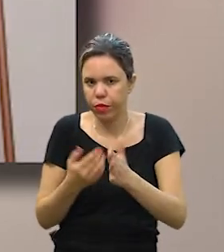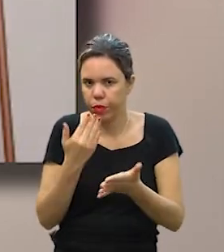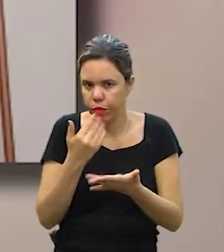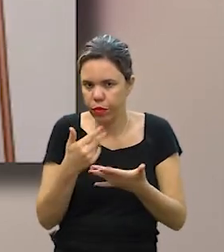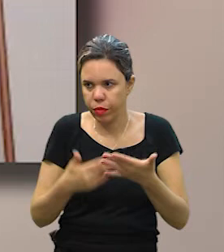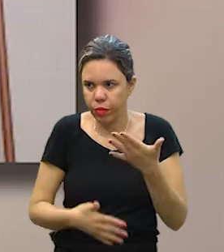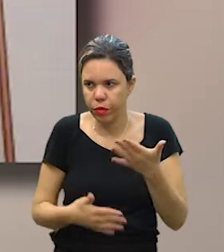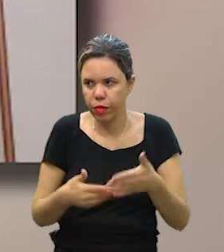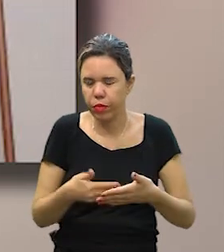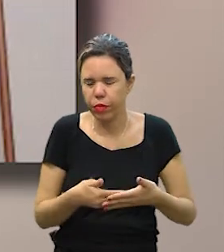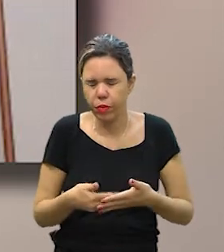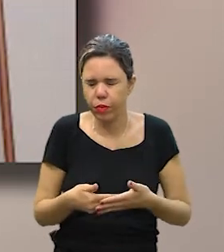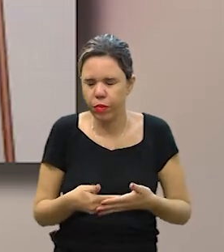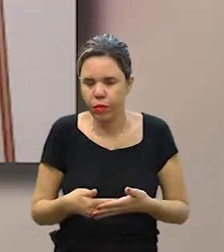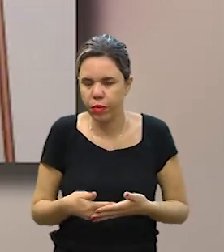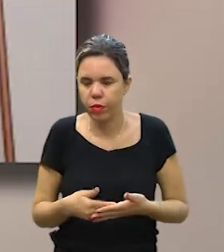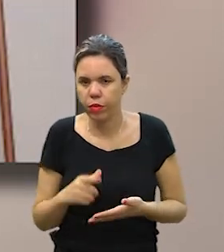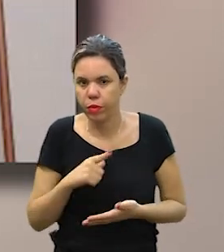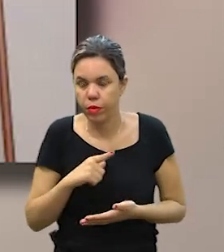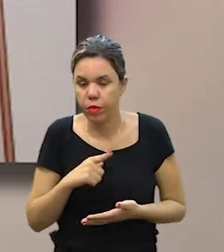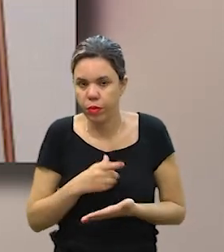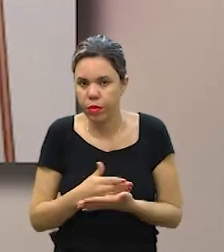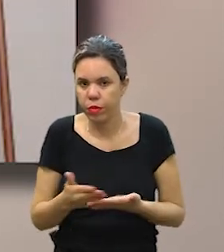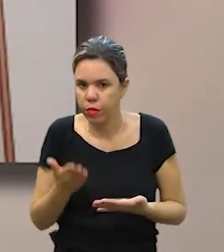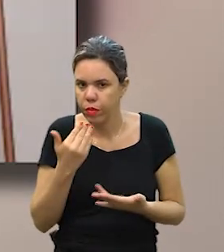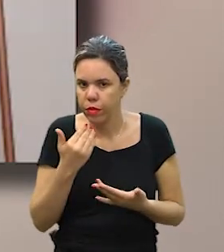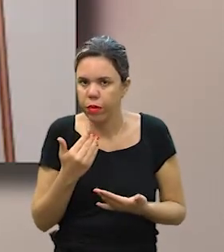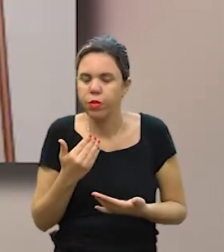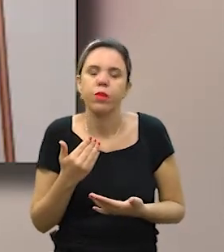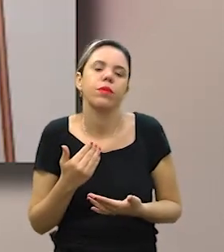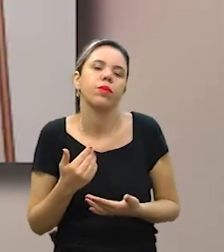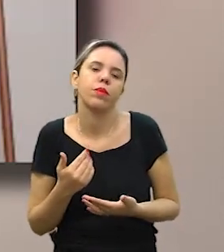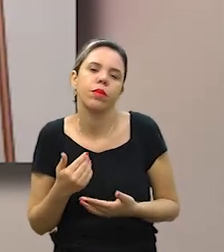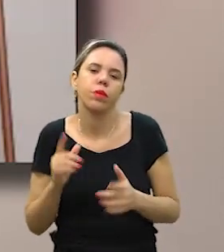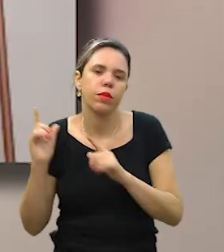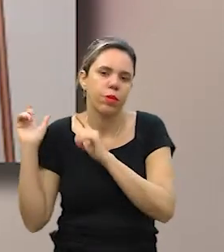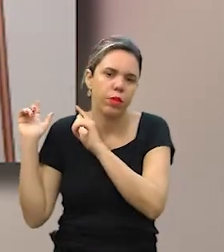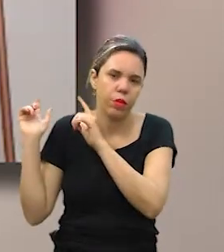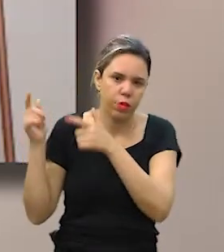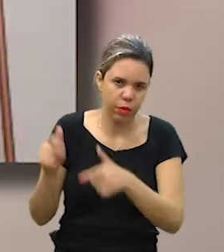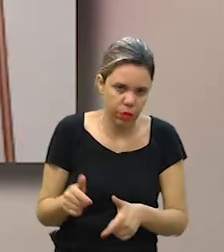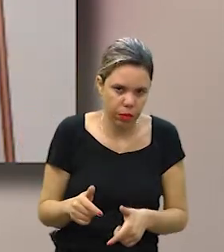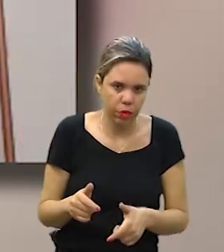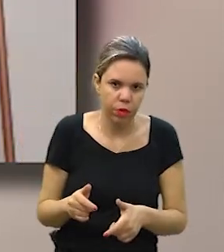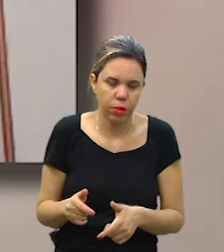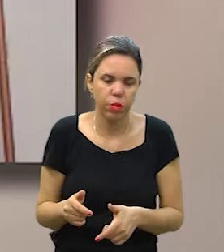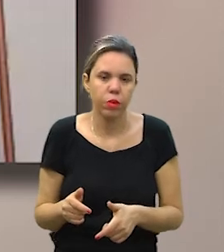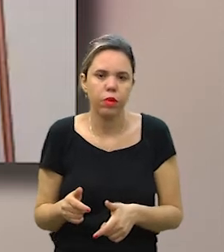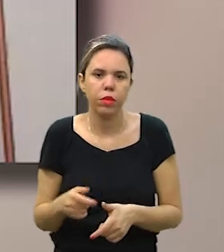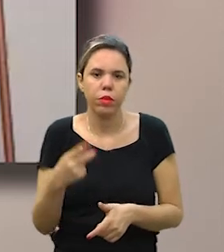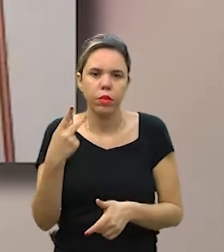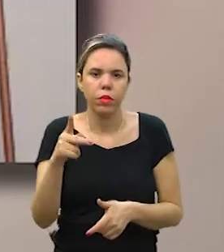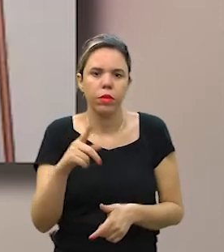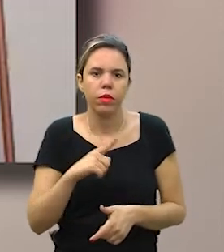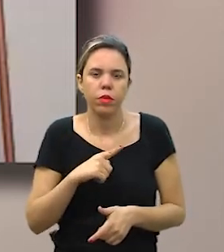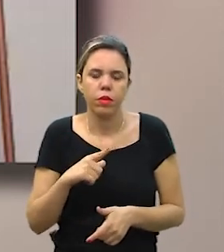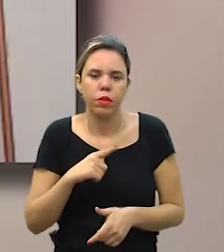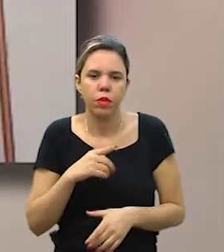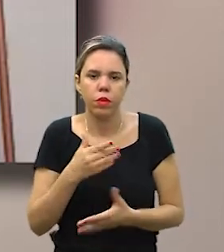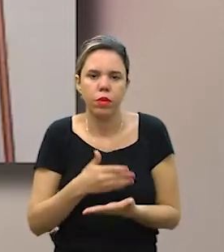apresentar esses alimentos para os bebês, né? Nós temos a introdução alimentar tradicional, onde